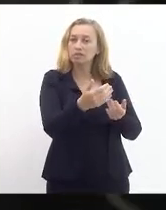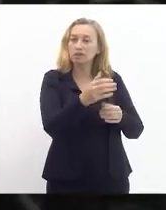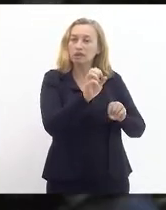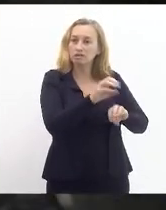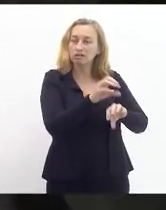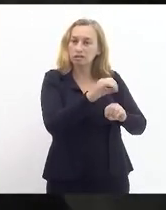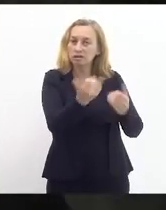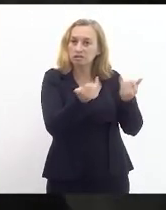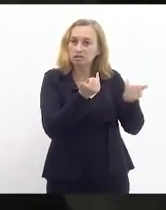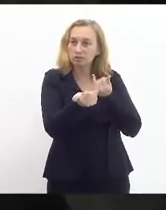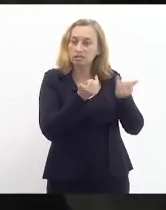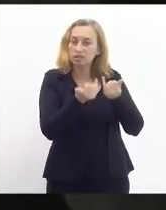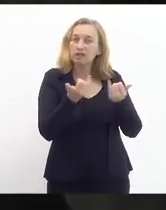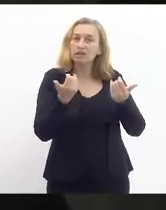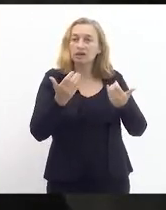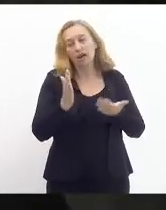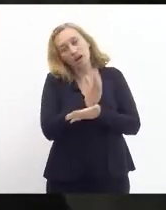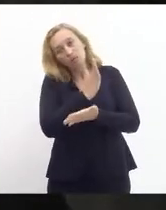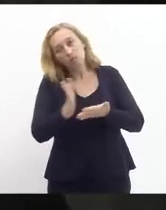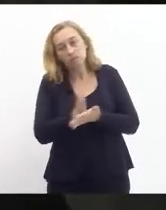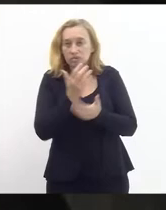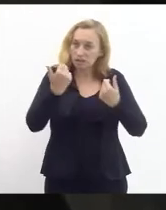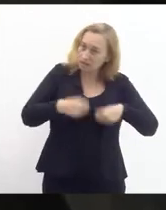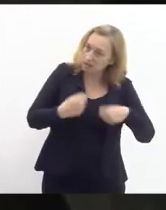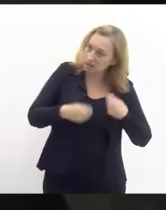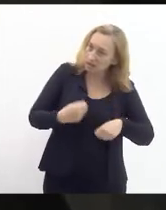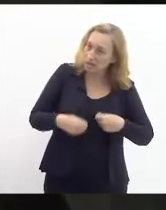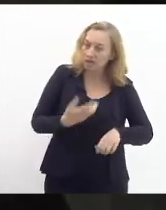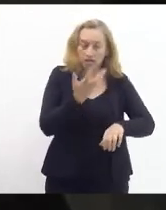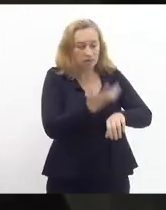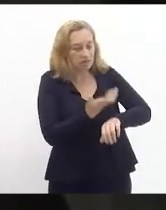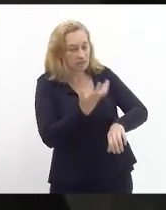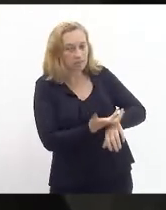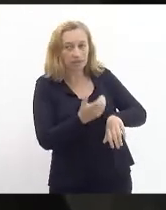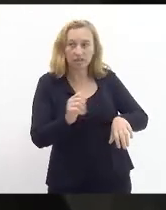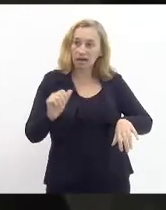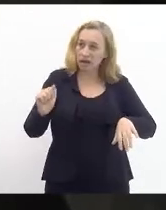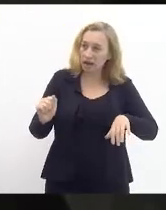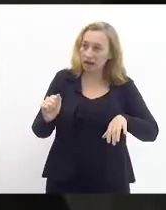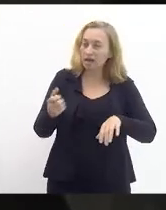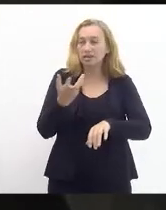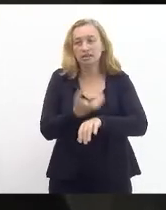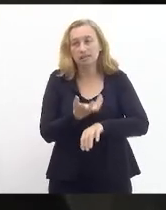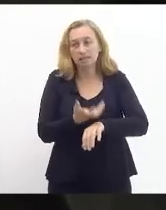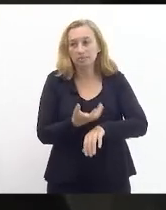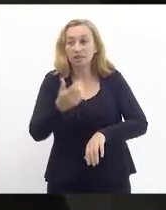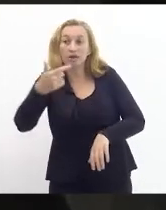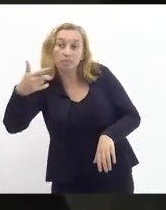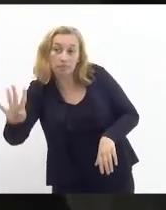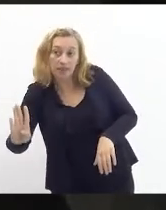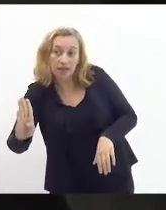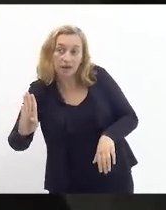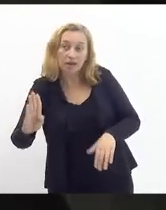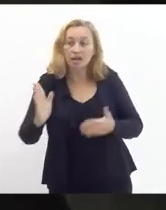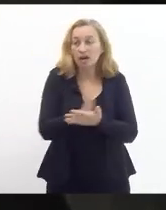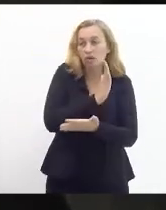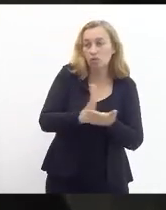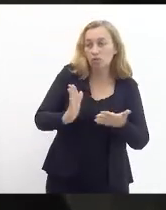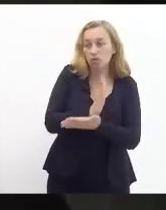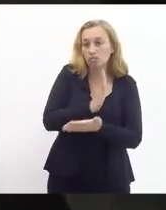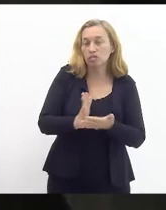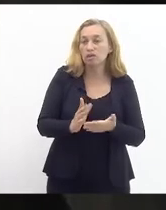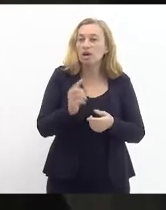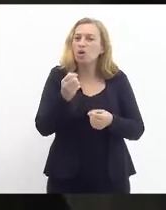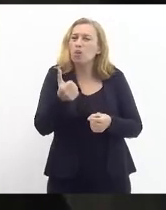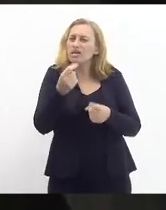alguma carência de professor falta um professor de uma disciplina faltam dois professores de duas disciplinas diferente então isso significa quase